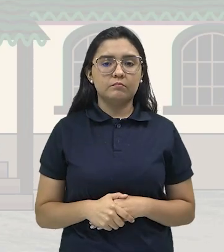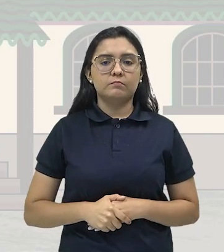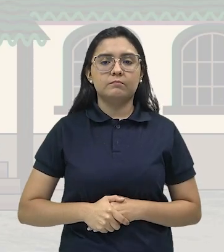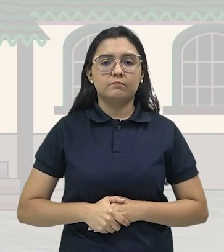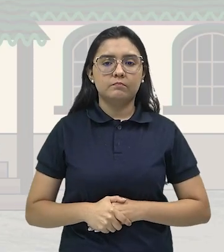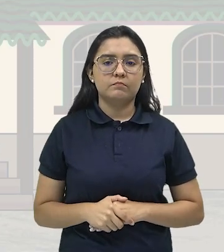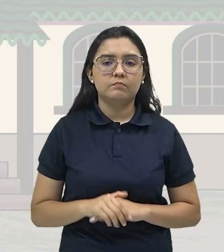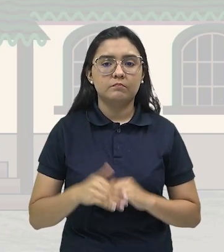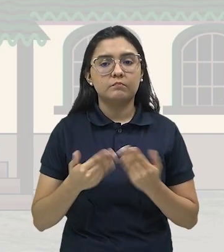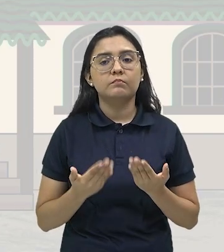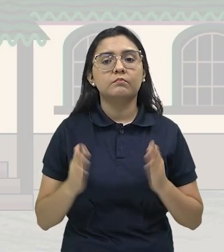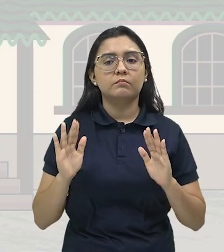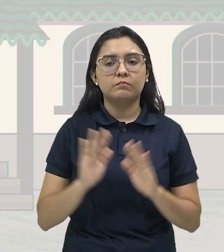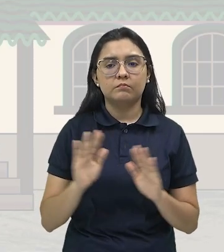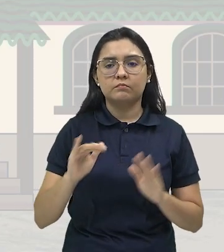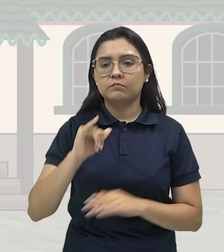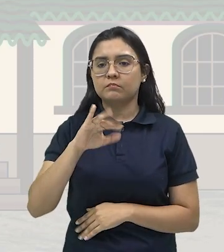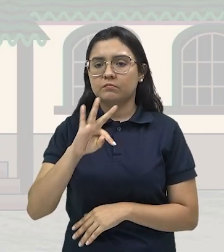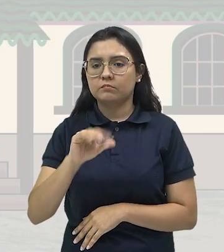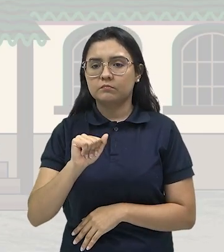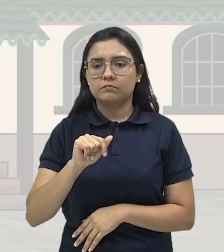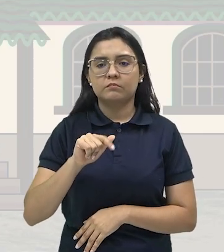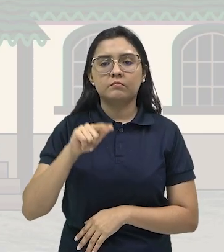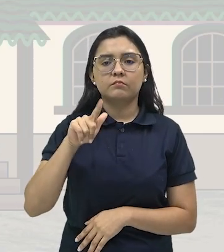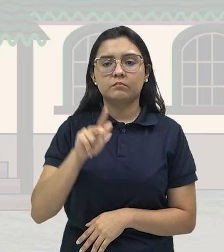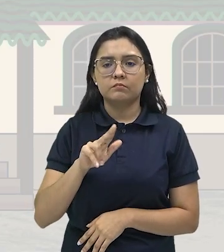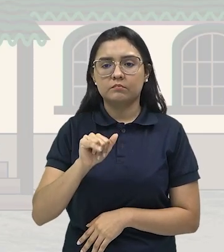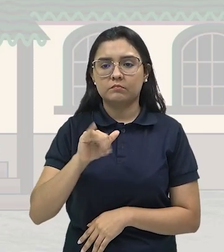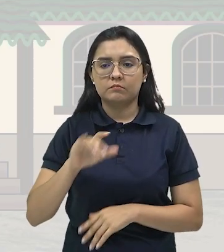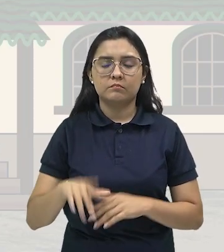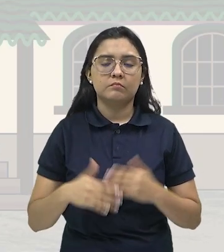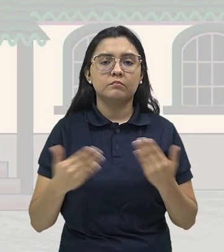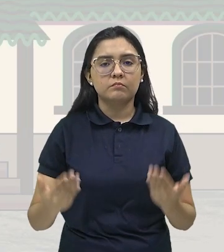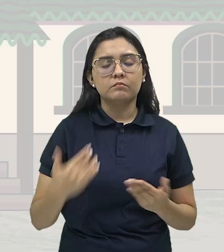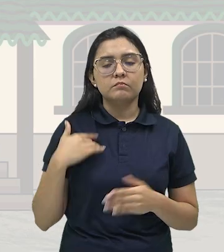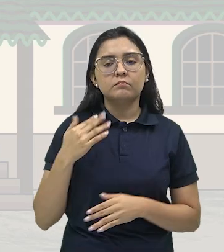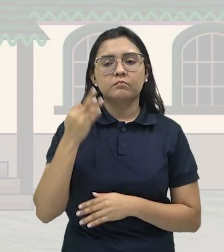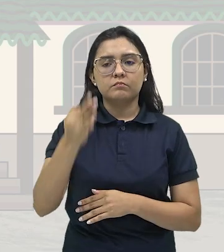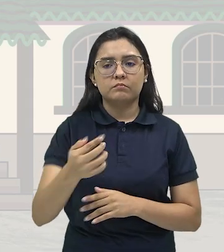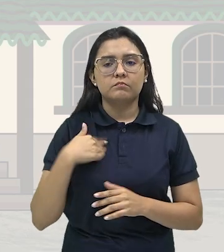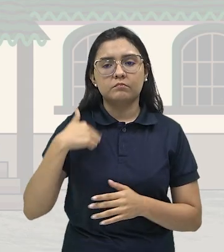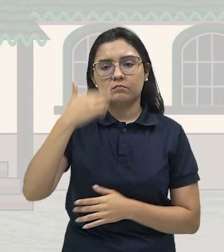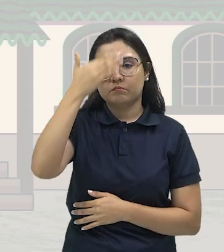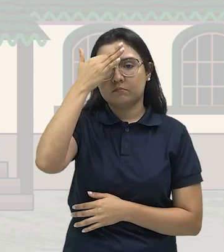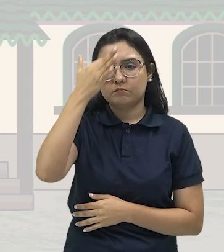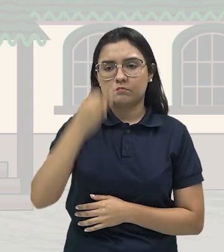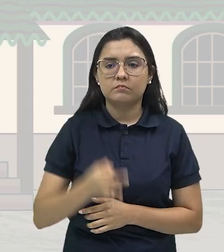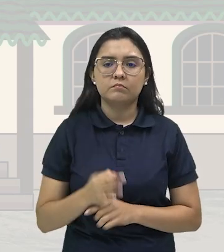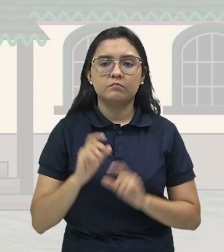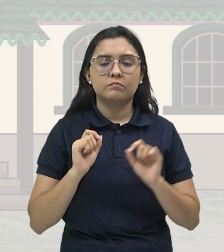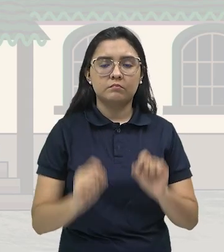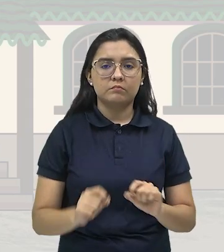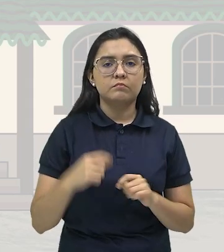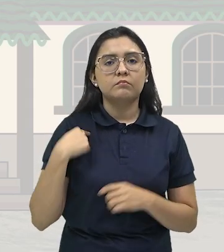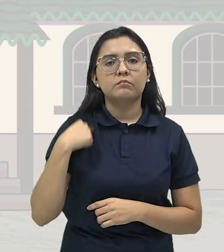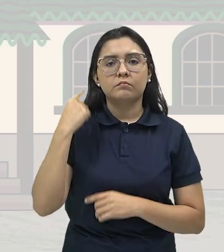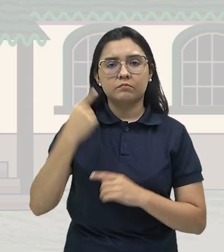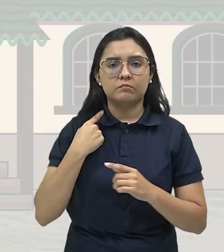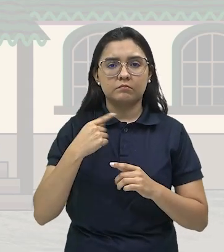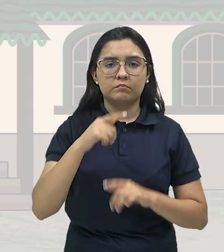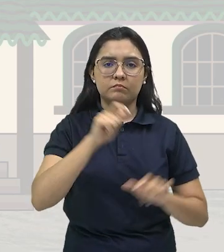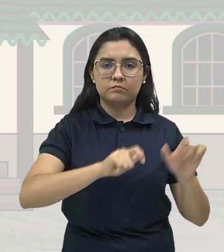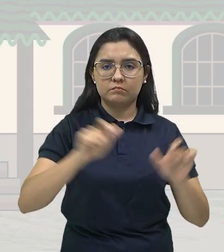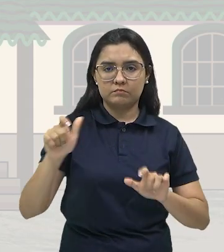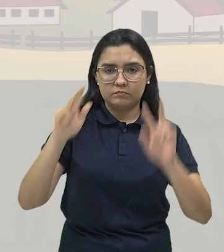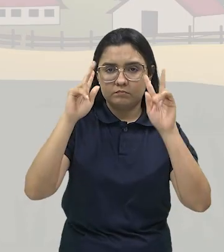Adeus, Itaguaí! Talvez um dia eu compreenda verdadeiramente a loucura